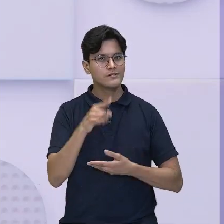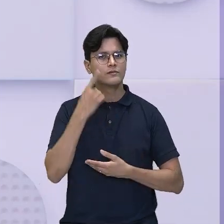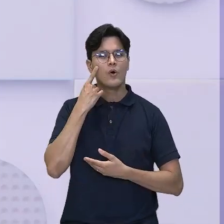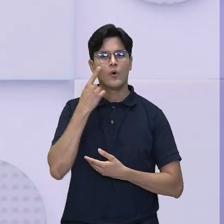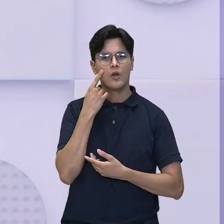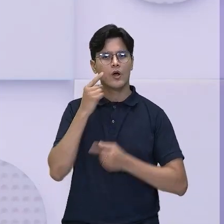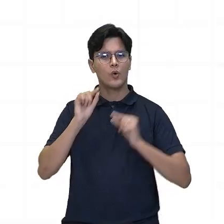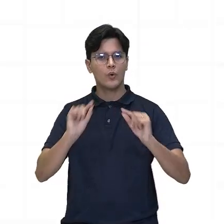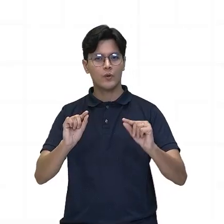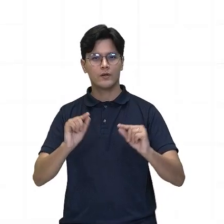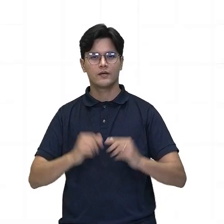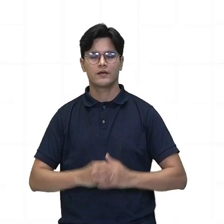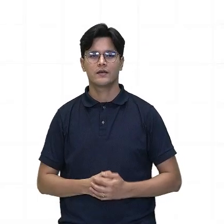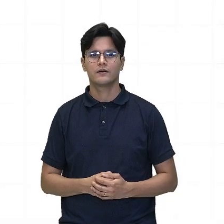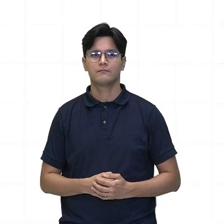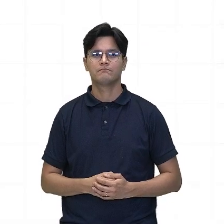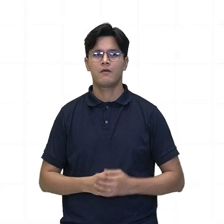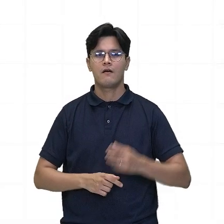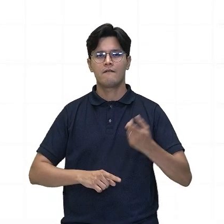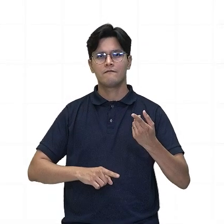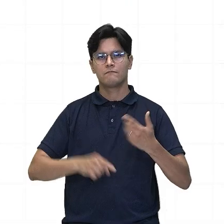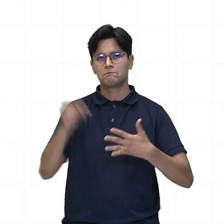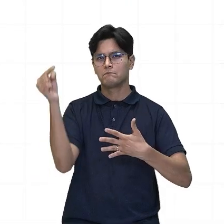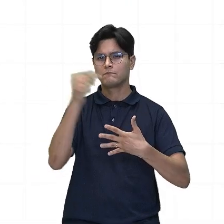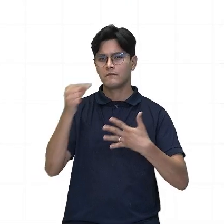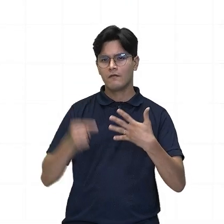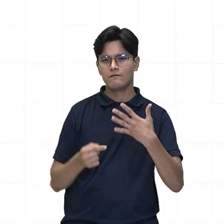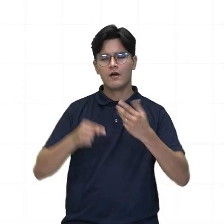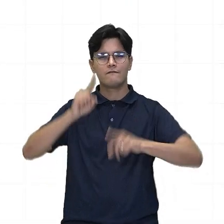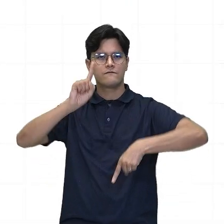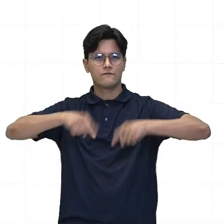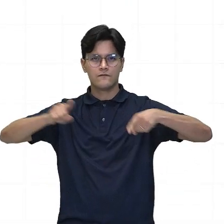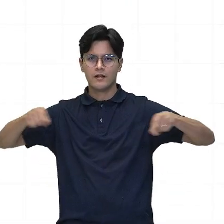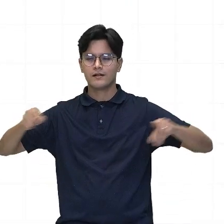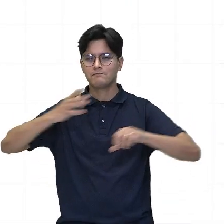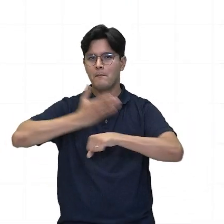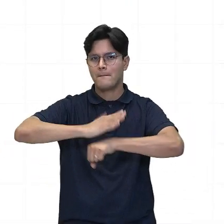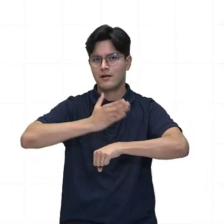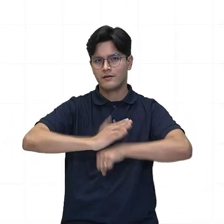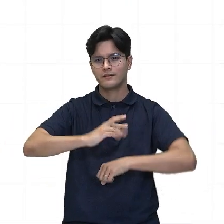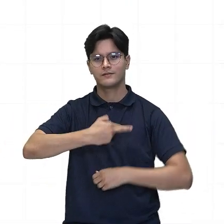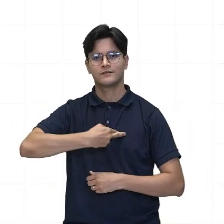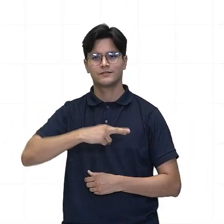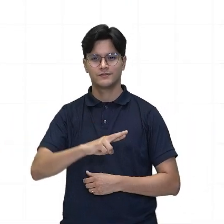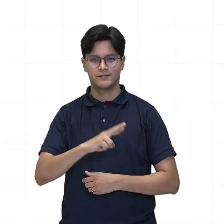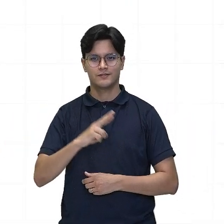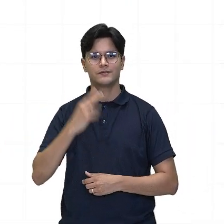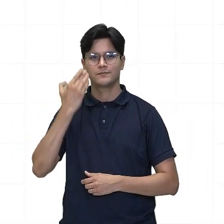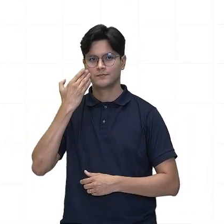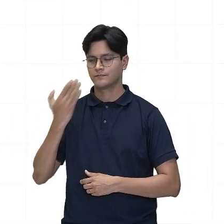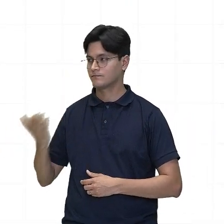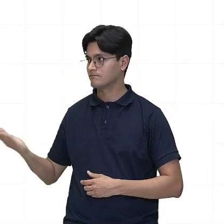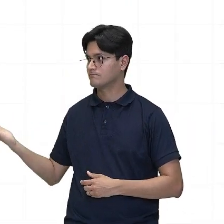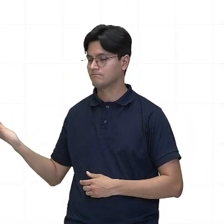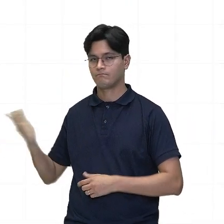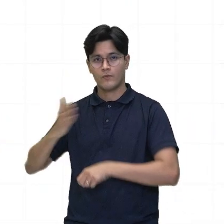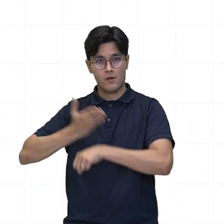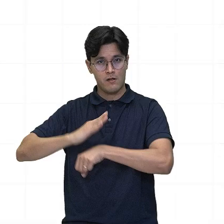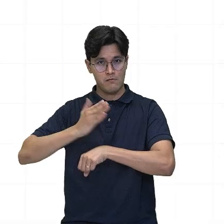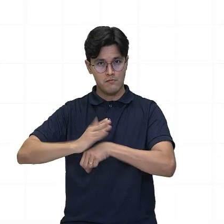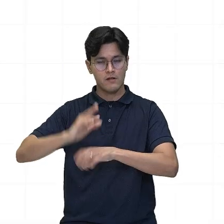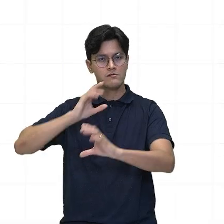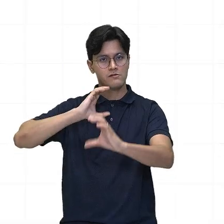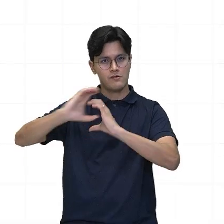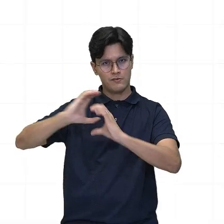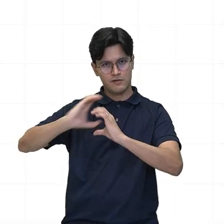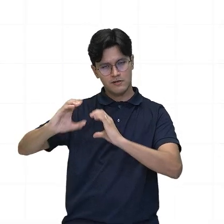para as variações que existem nas práticas religiosas. Né? As práticas de comunicação com a divindade